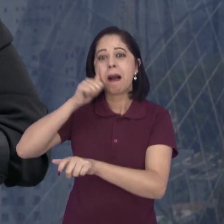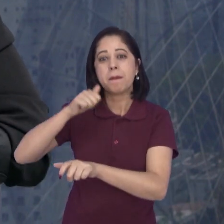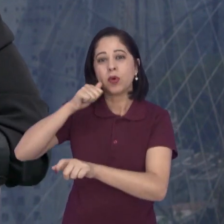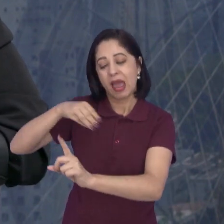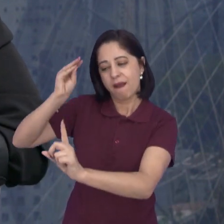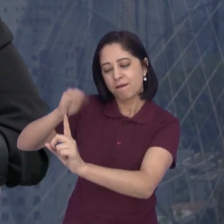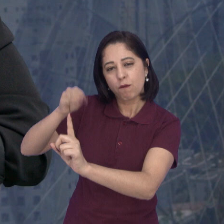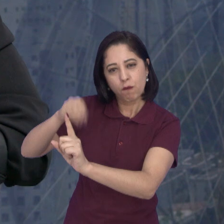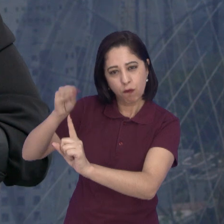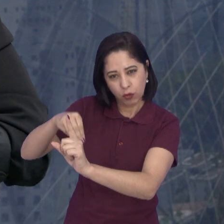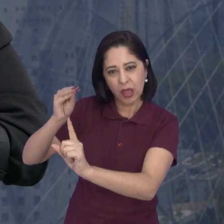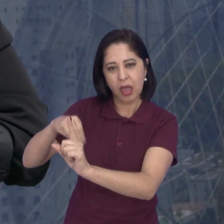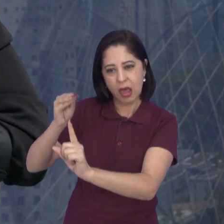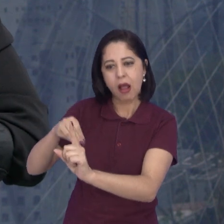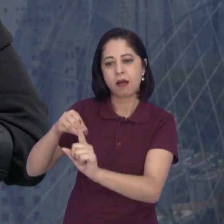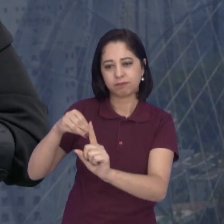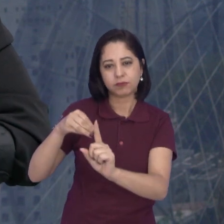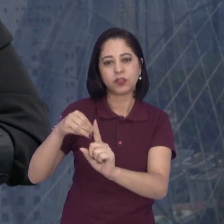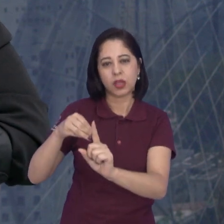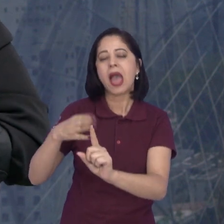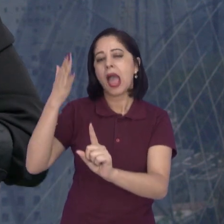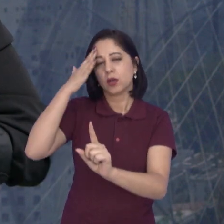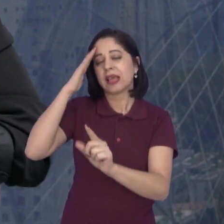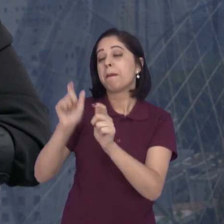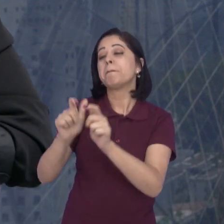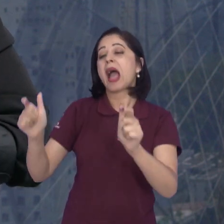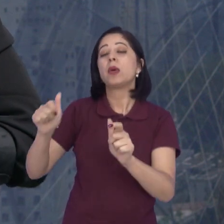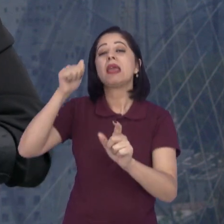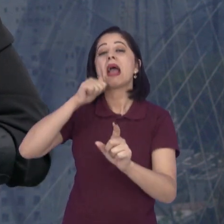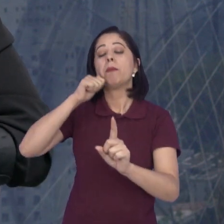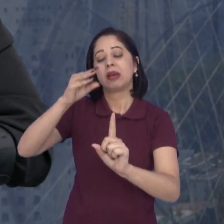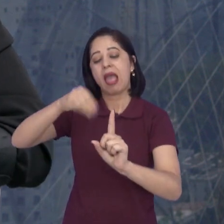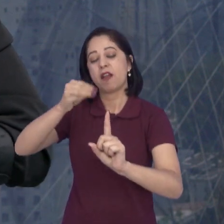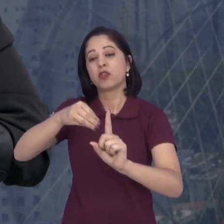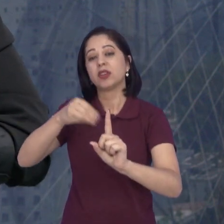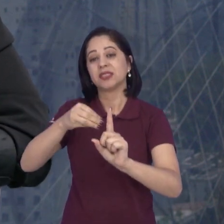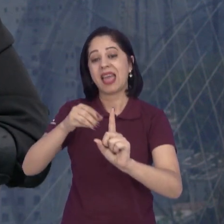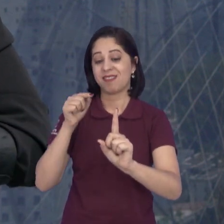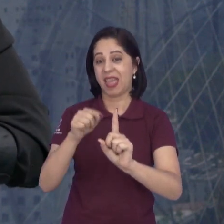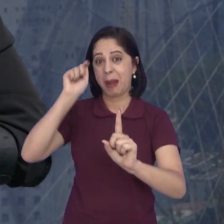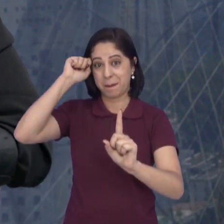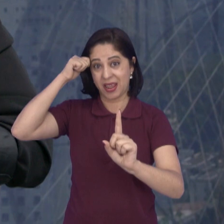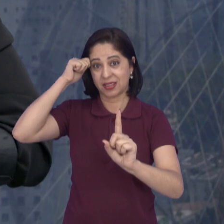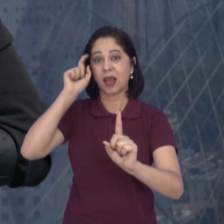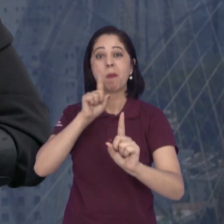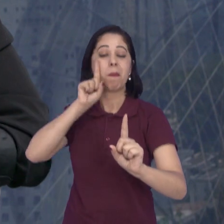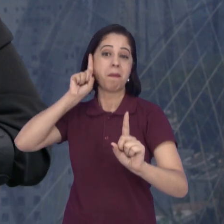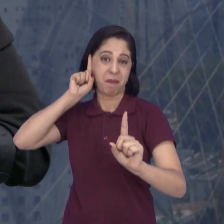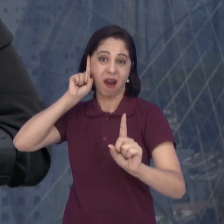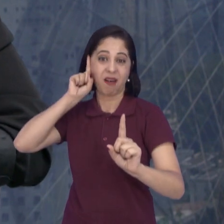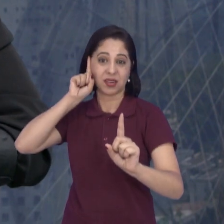mais vulneráveis, e a gente sabe que a grande maioria das mulheres que estão em condição de vulnerabilidade são mulheres pretas e